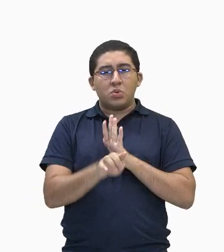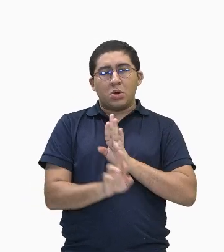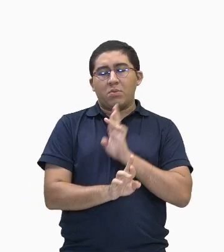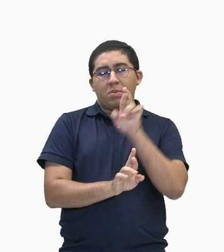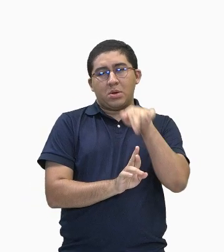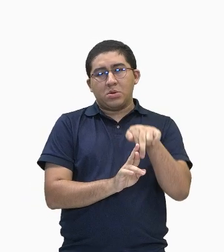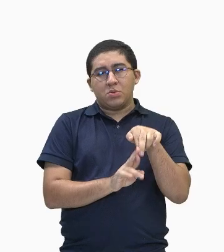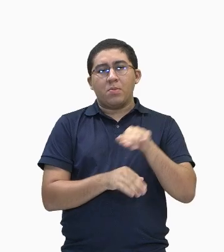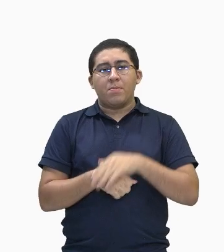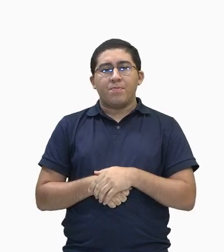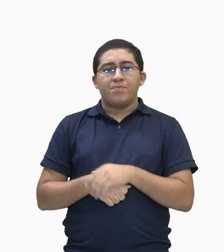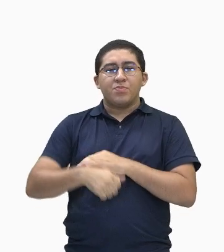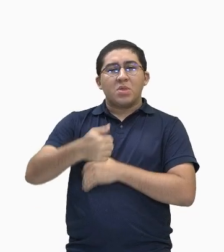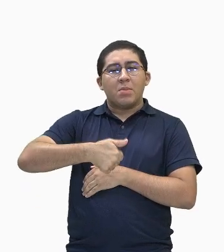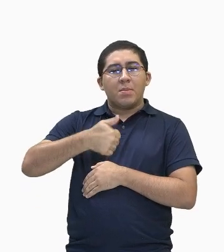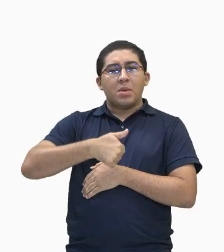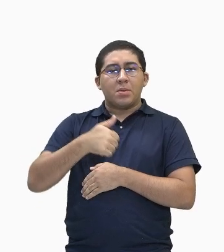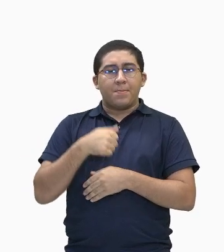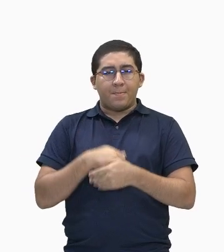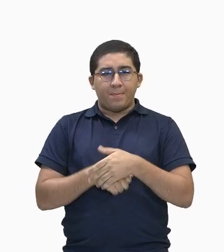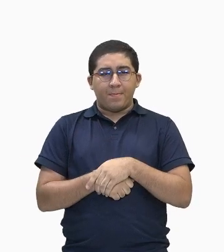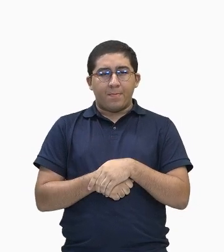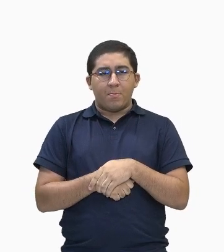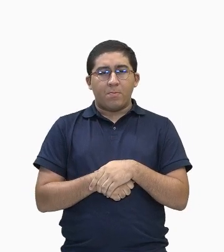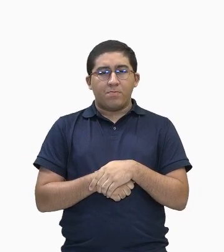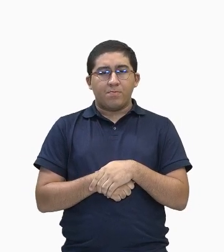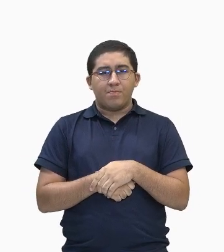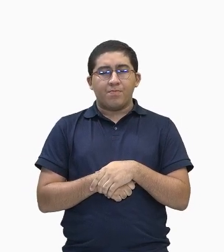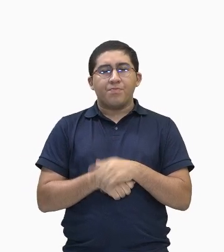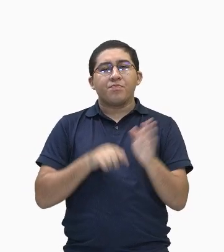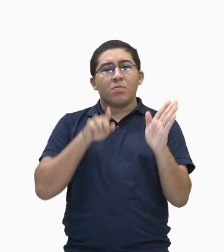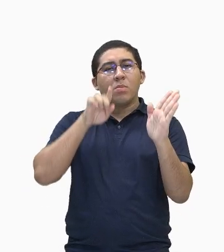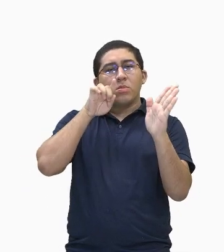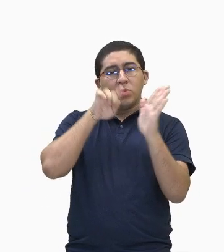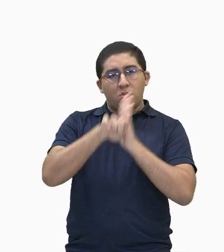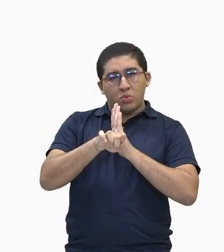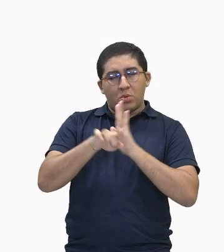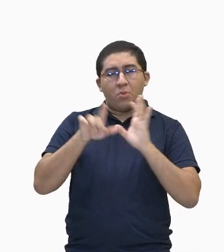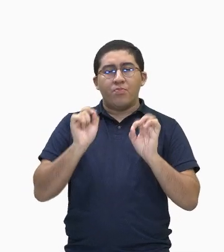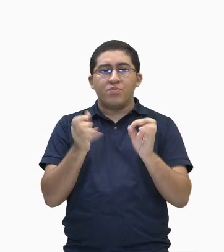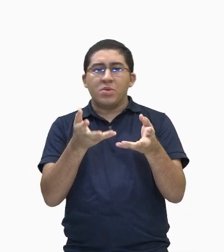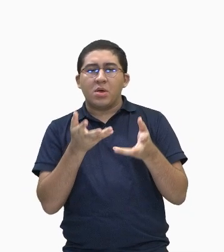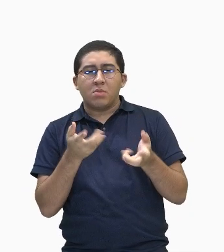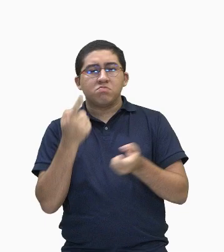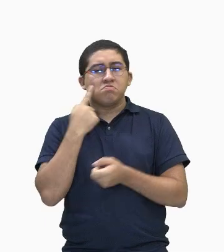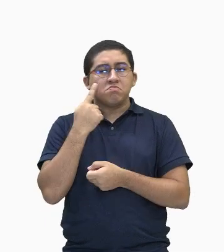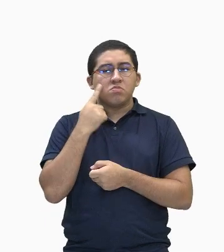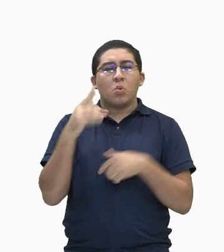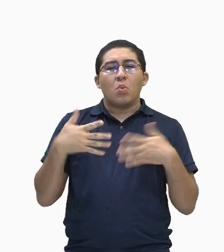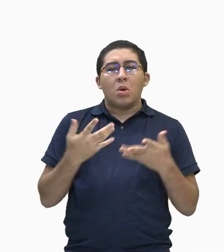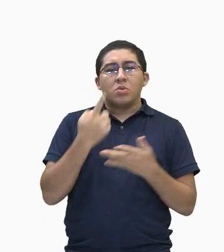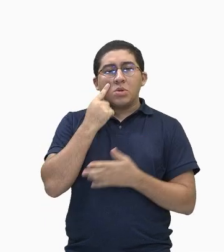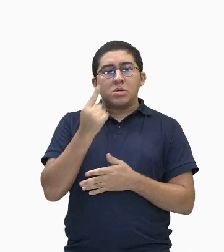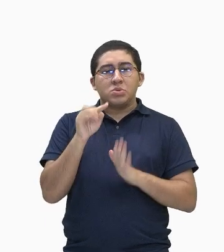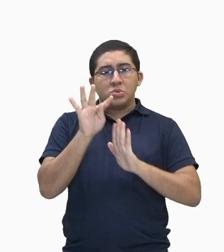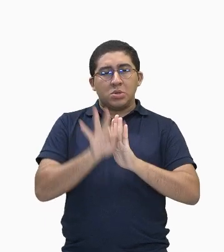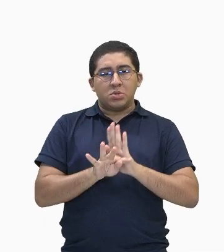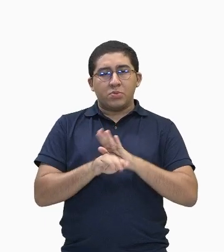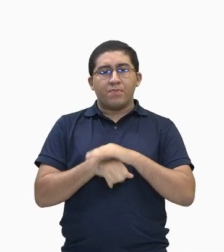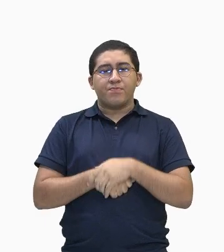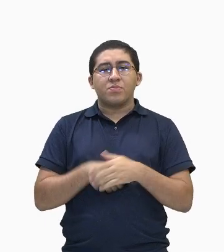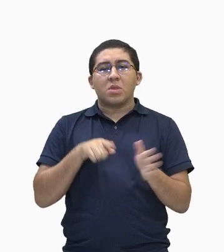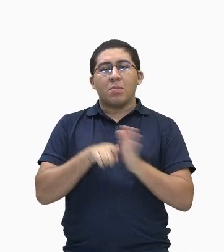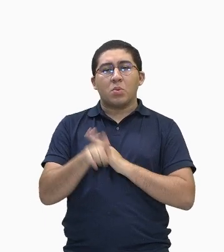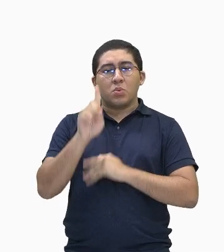ele. Primeira coisa que a gente faz, vai para a pergunta, o que ele quer da gente. Vejam, de acordo com o